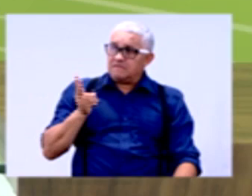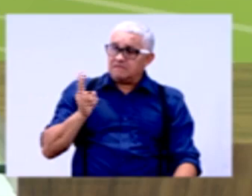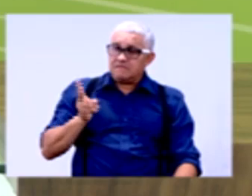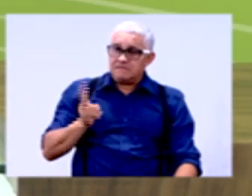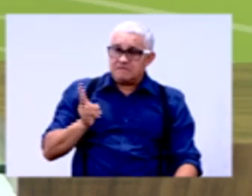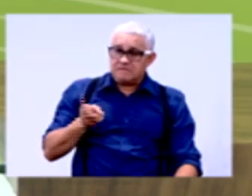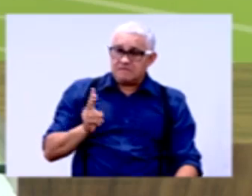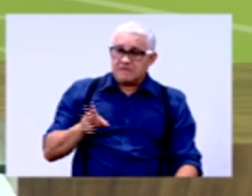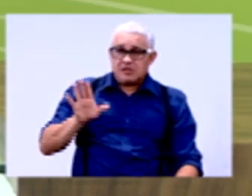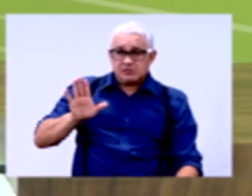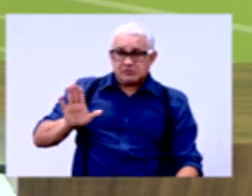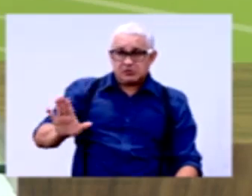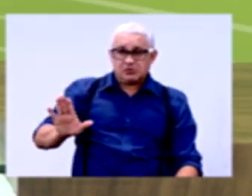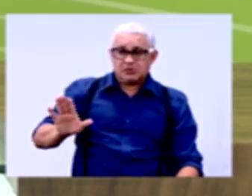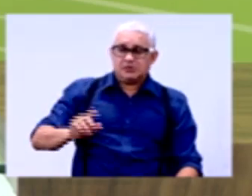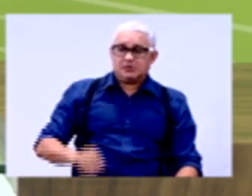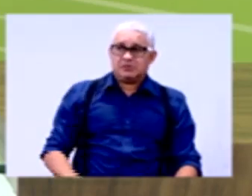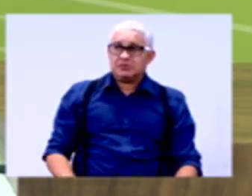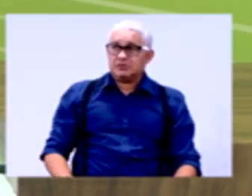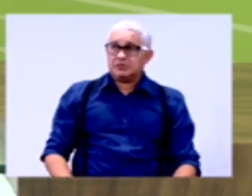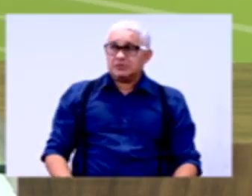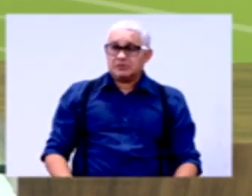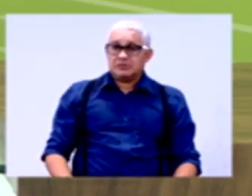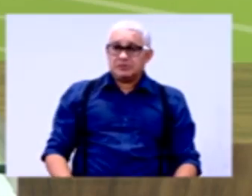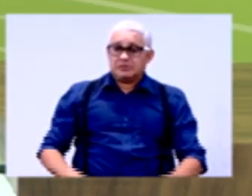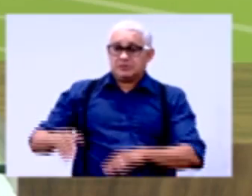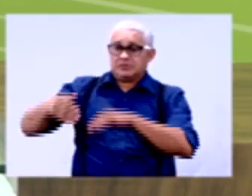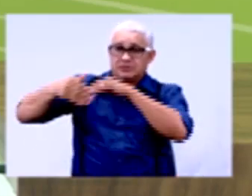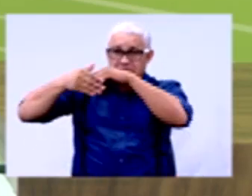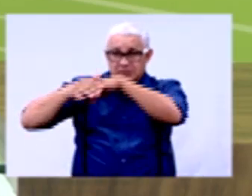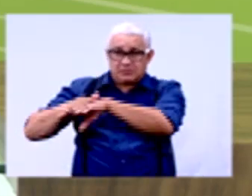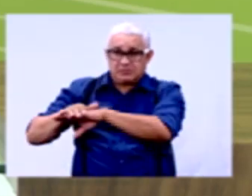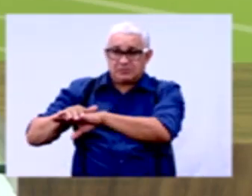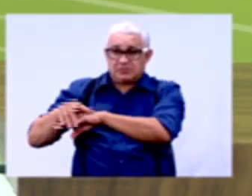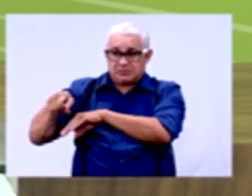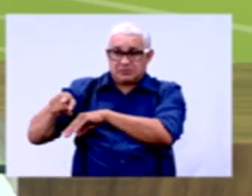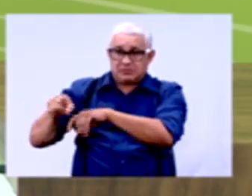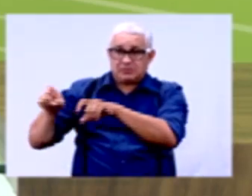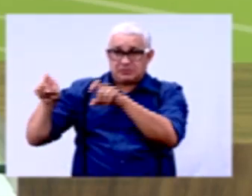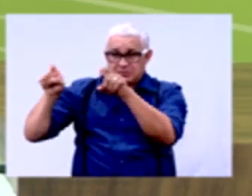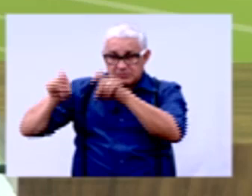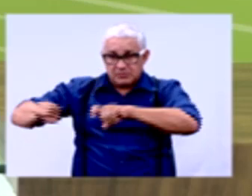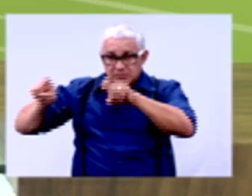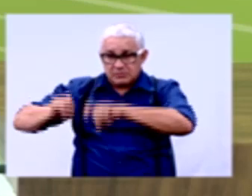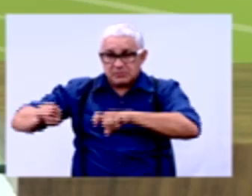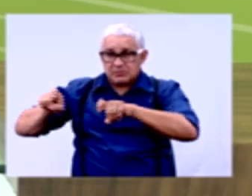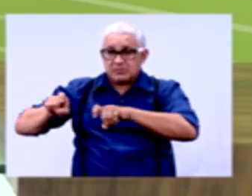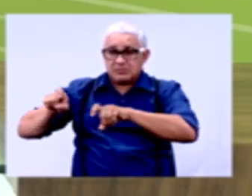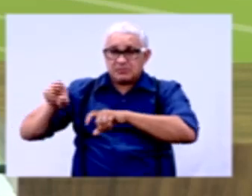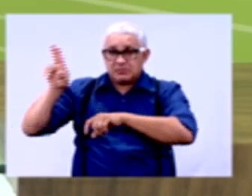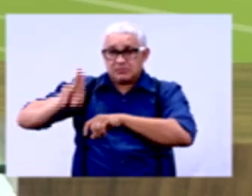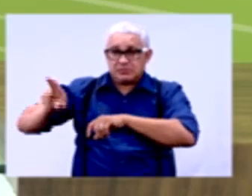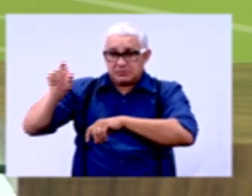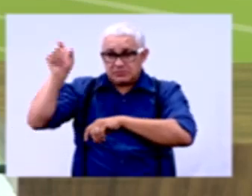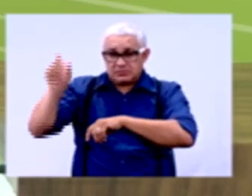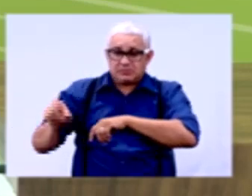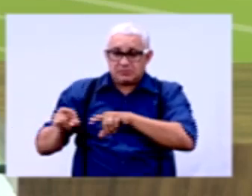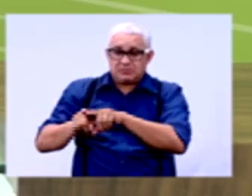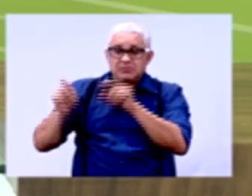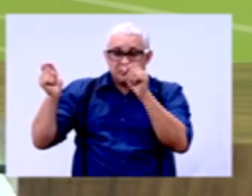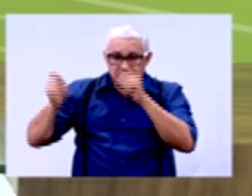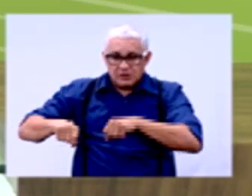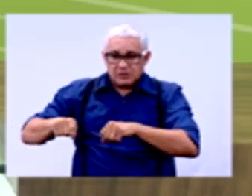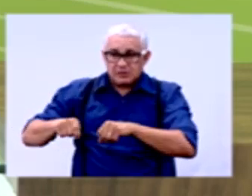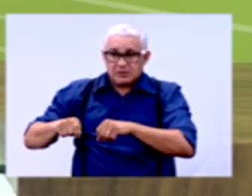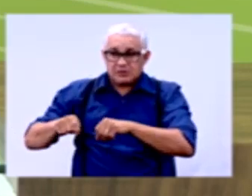ficar, no exemplo em questão, armazenado na máquina do usuário e é possível recuperar